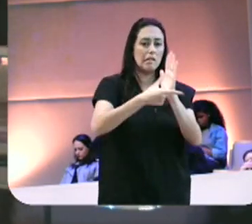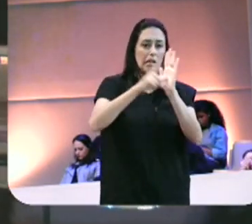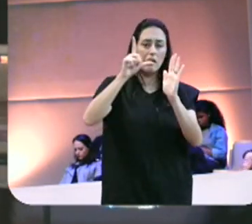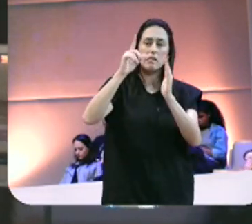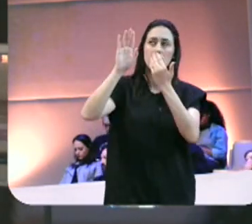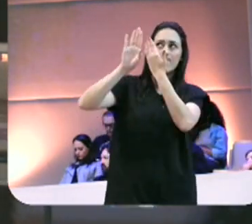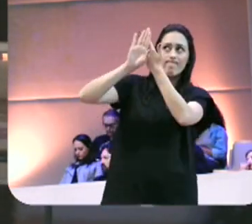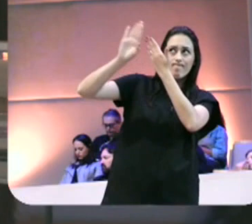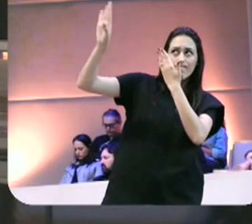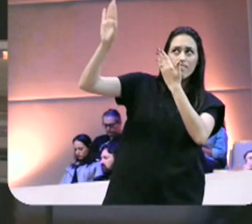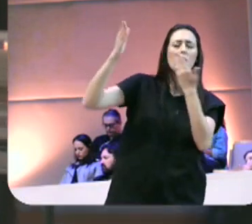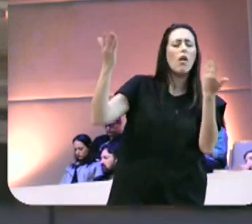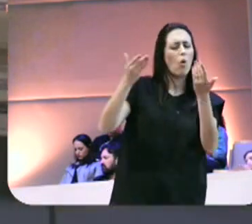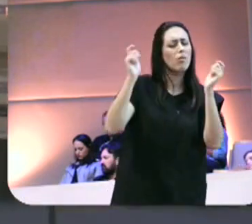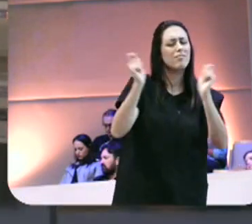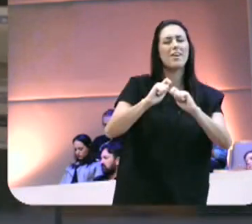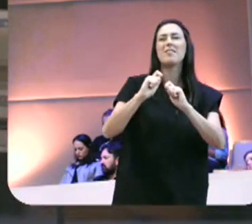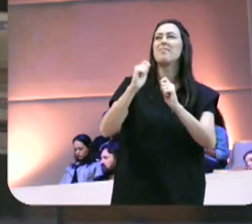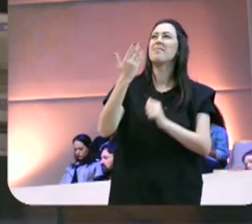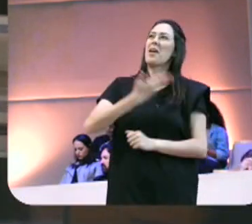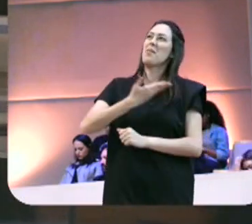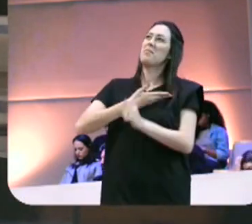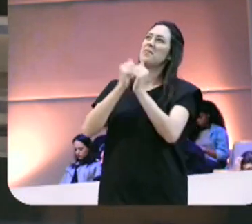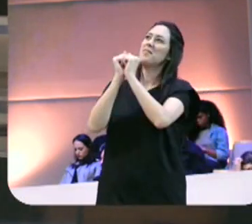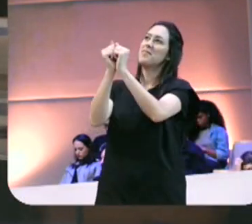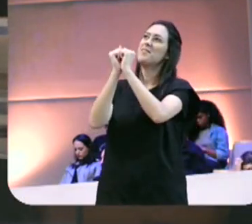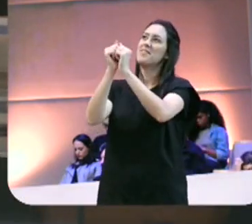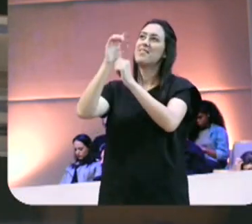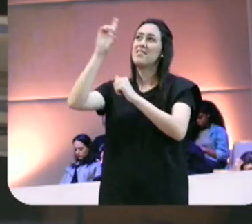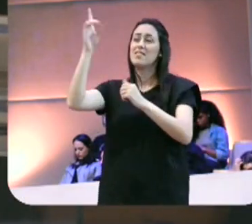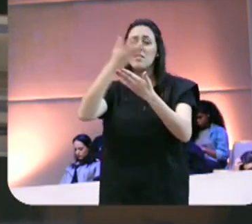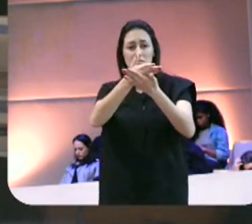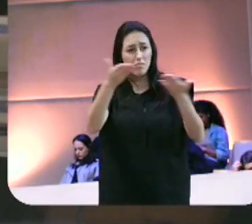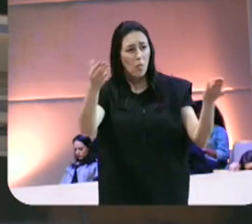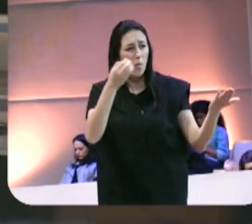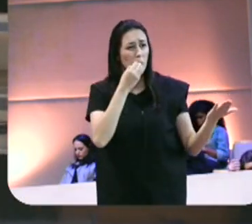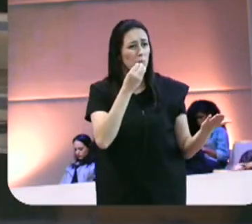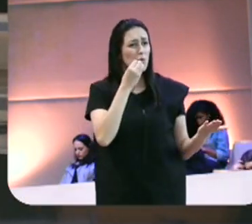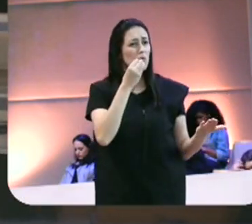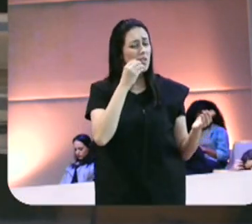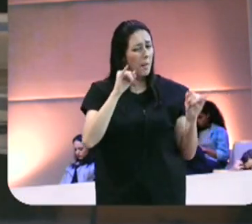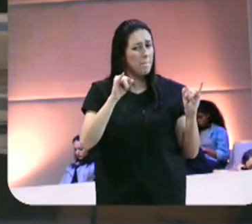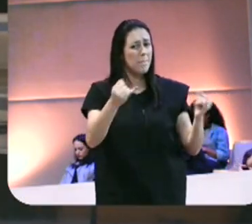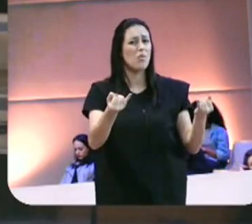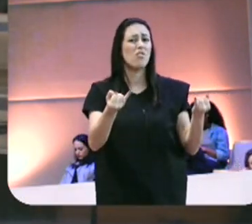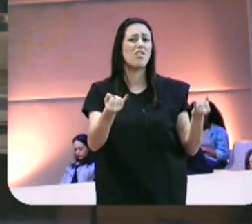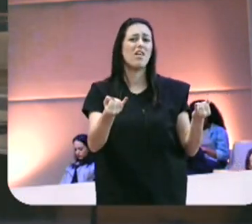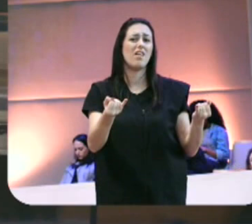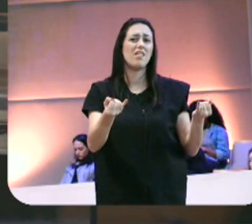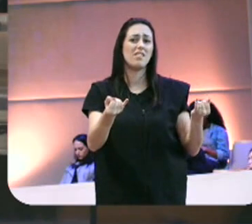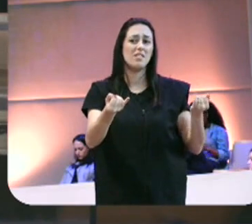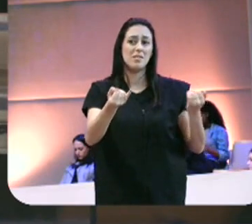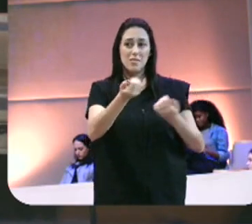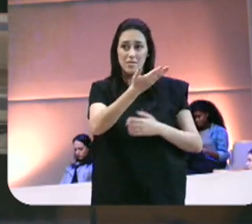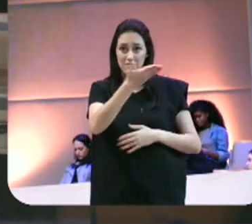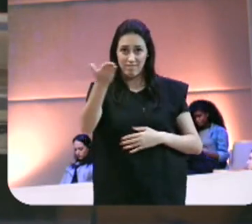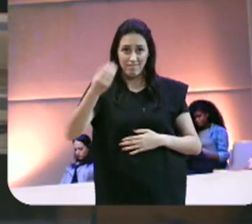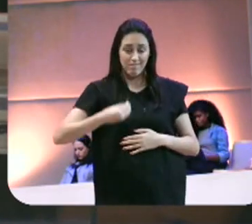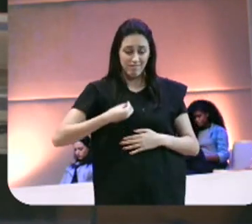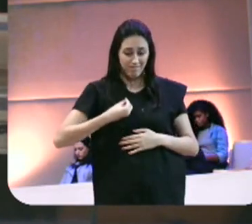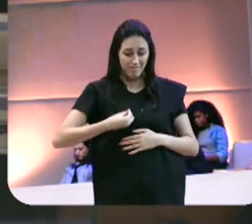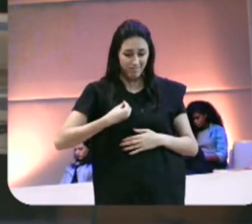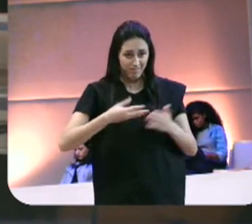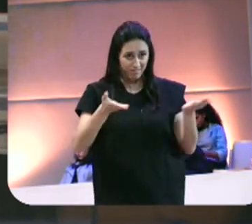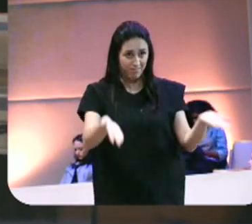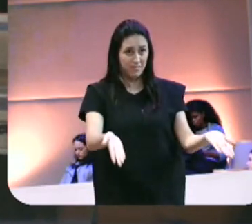de Deus. E você tem essa oportunidade de conhecer esse Jesus hoje. Irmão, se você está aqui, ou melhor, se você está